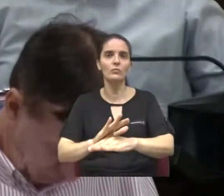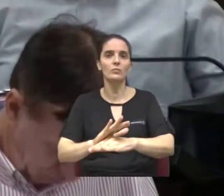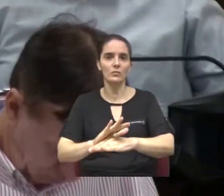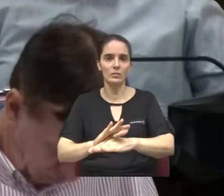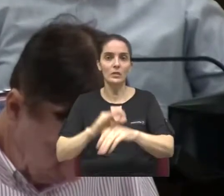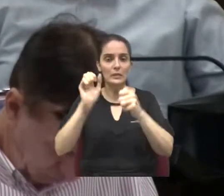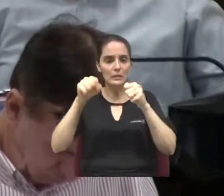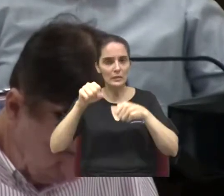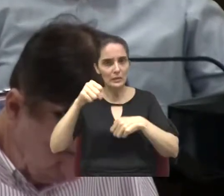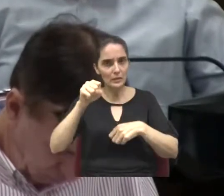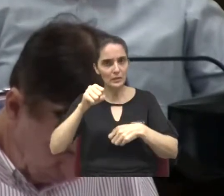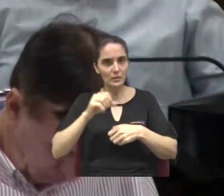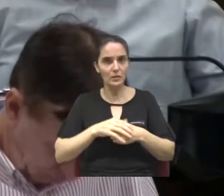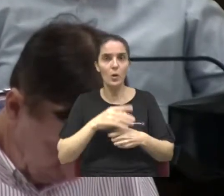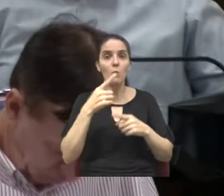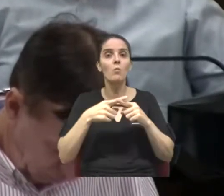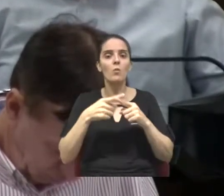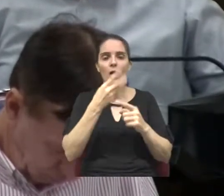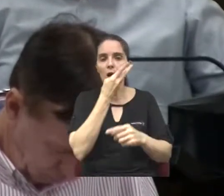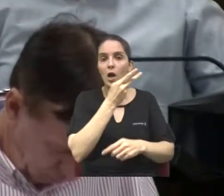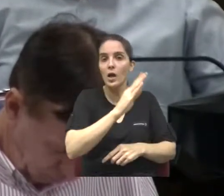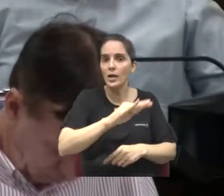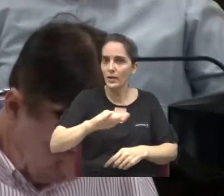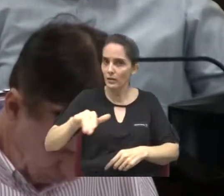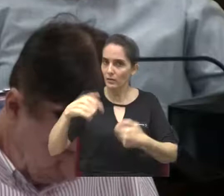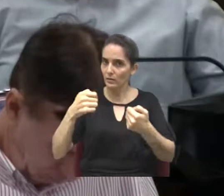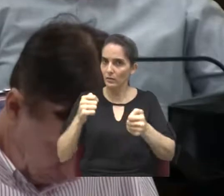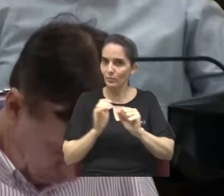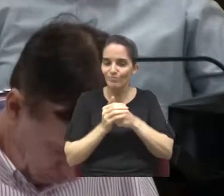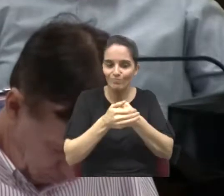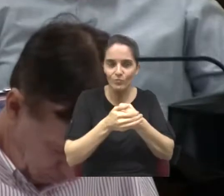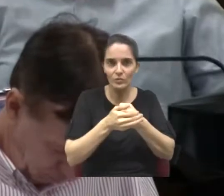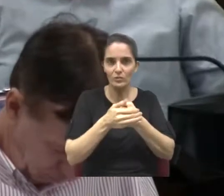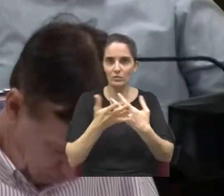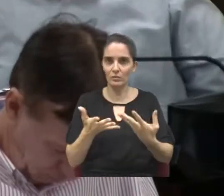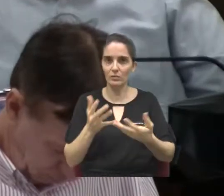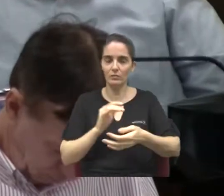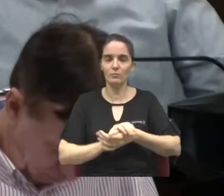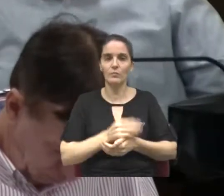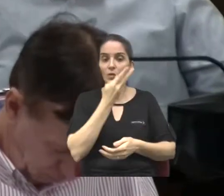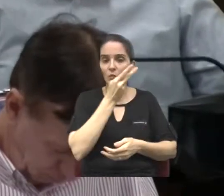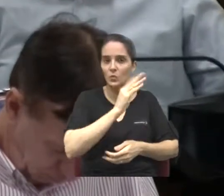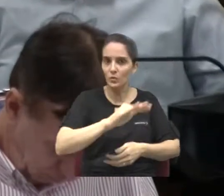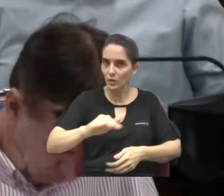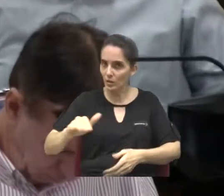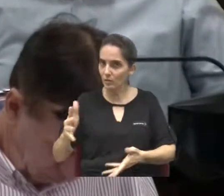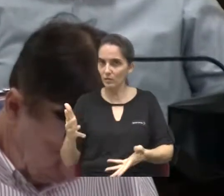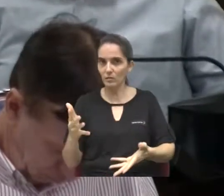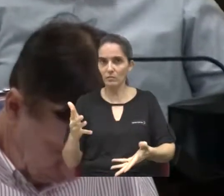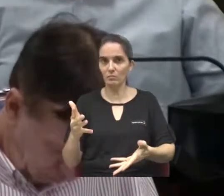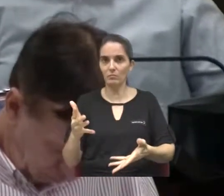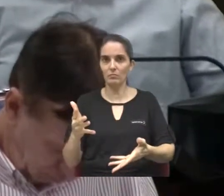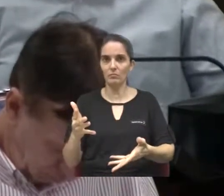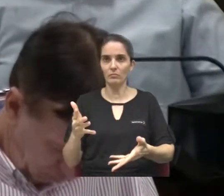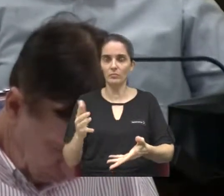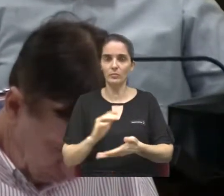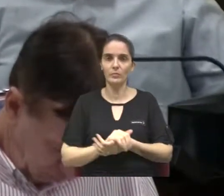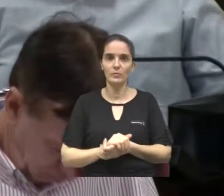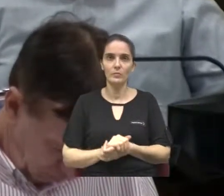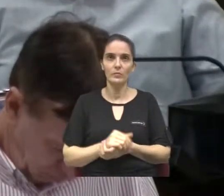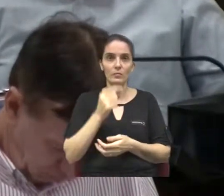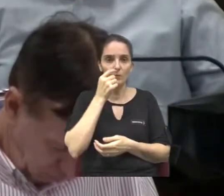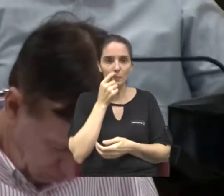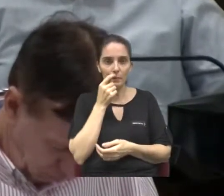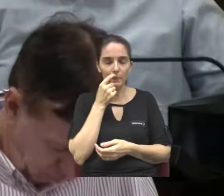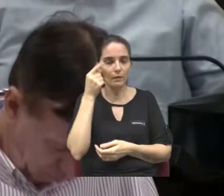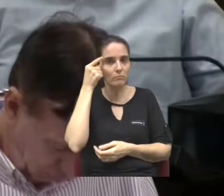ser amparadas, e são crianças que precisam ser amparadas. São crianças. Eu fico cada